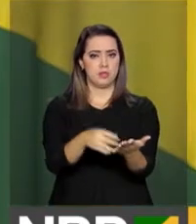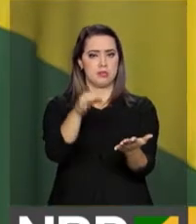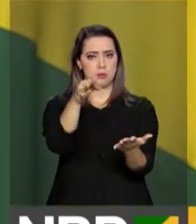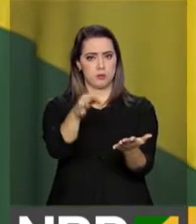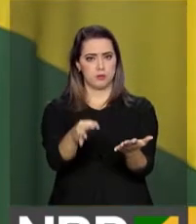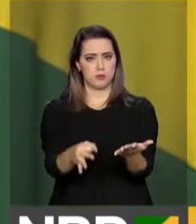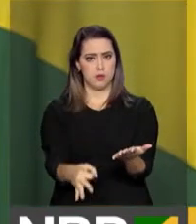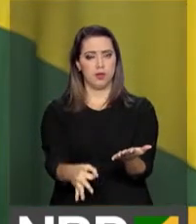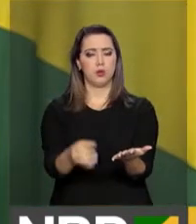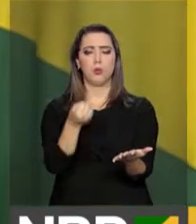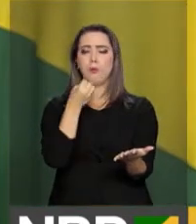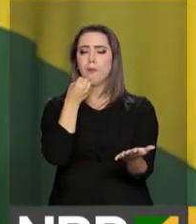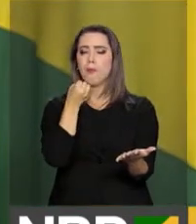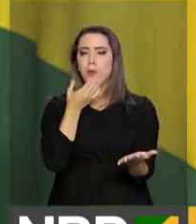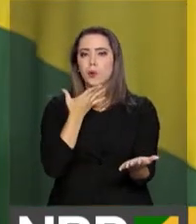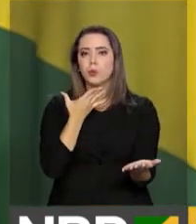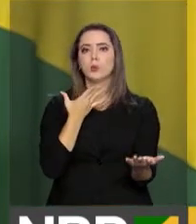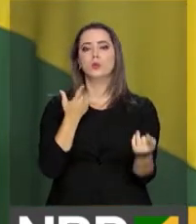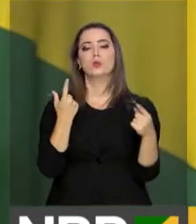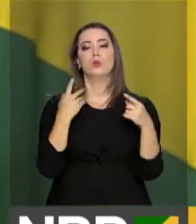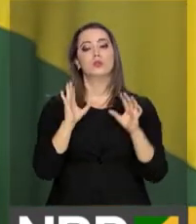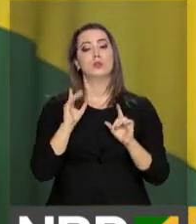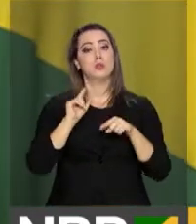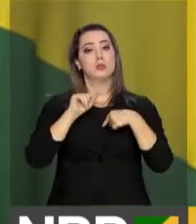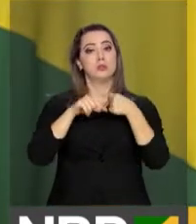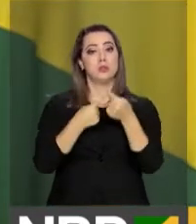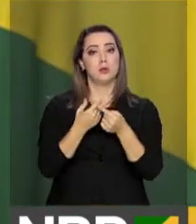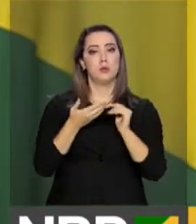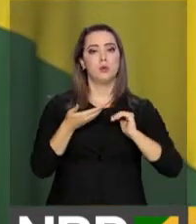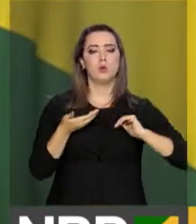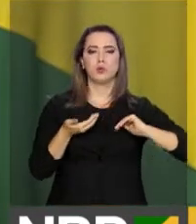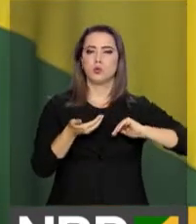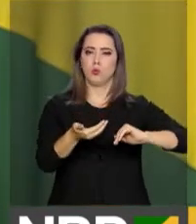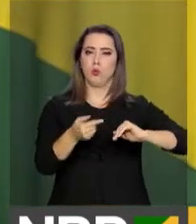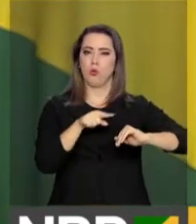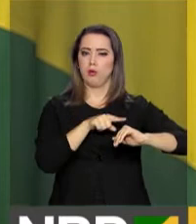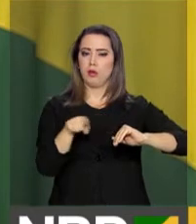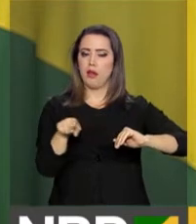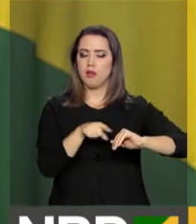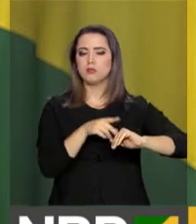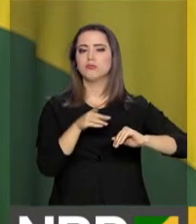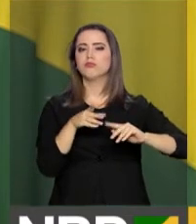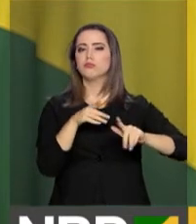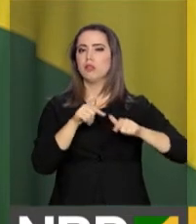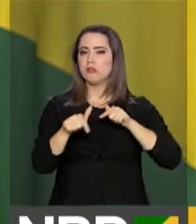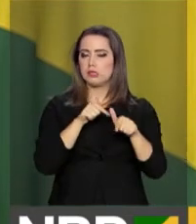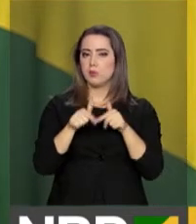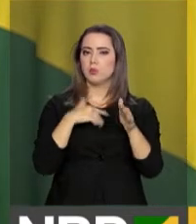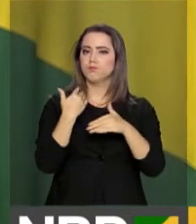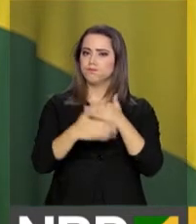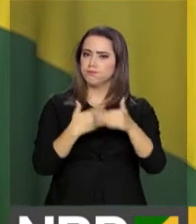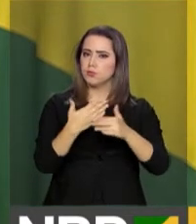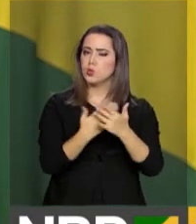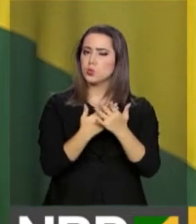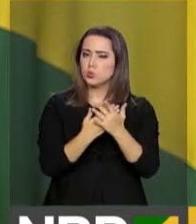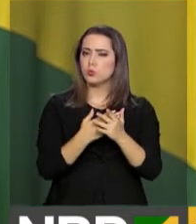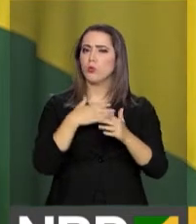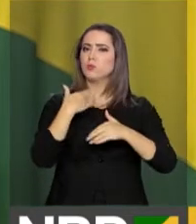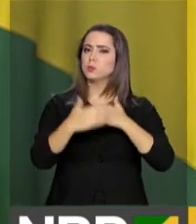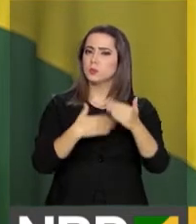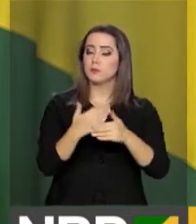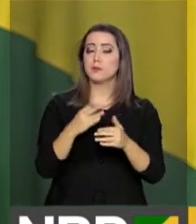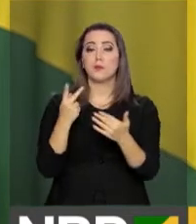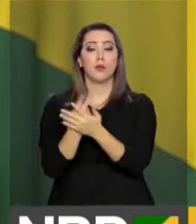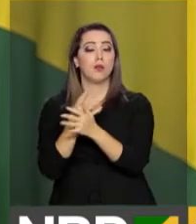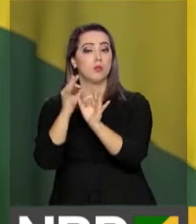saudável depois naturalmente o congresso trabalhou em cima do projeto original e assim foi